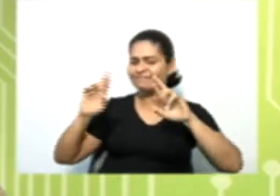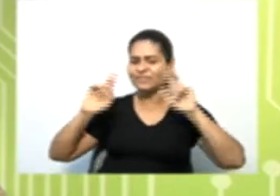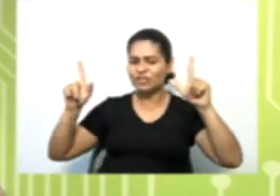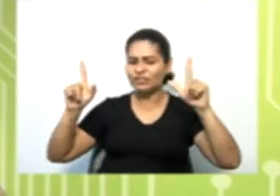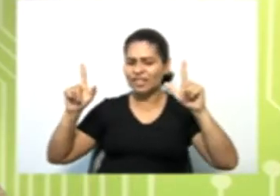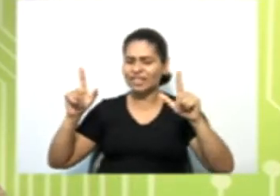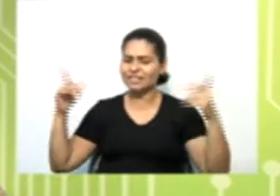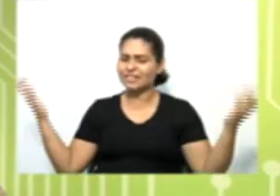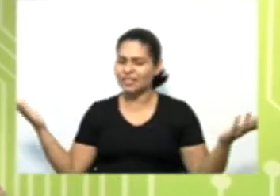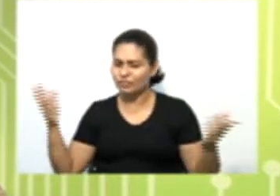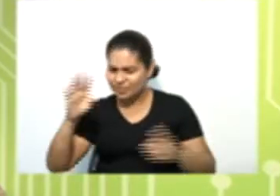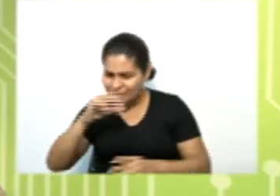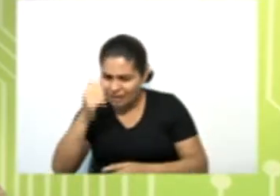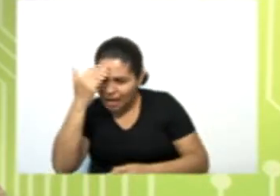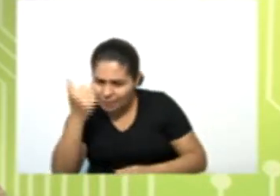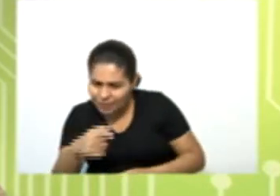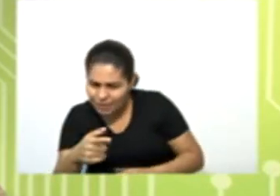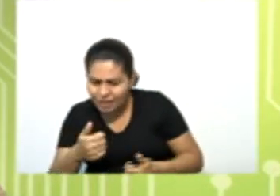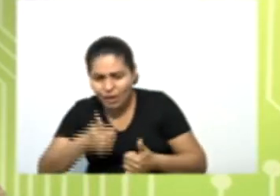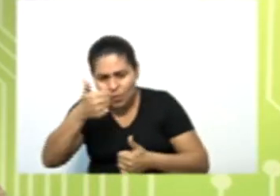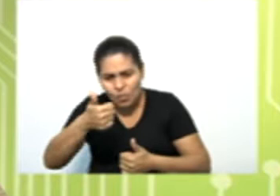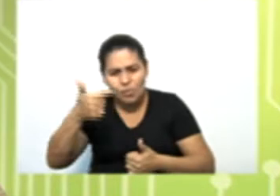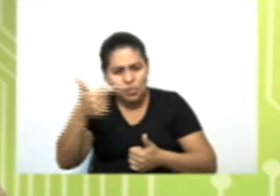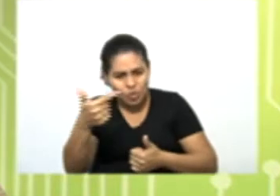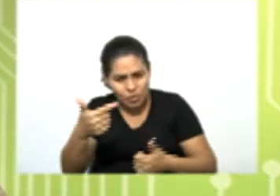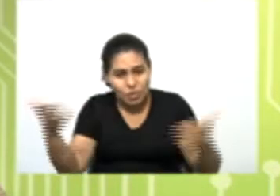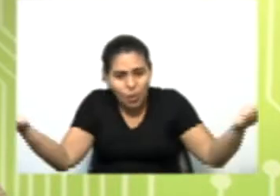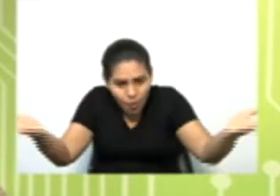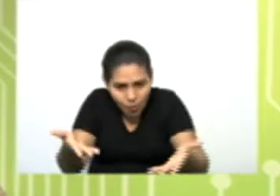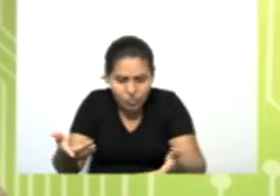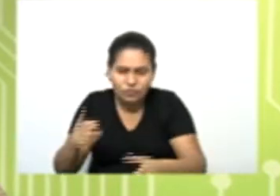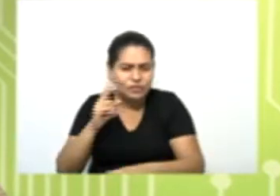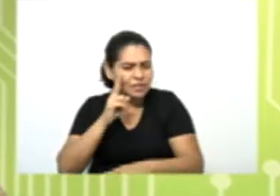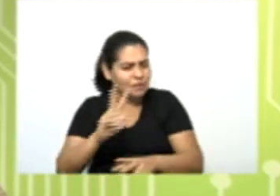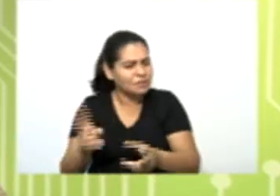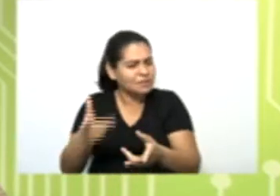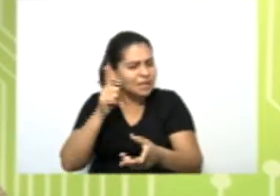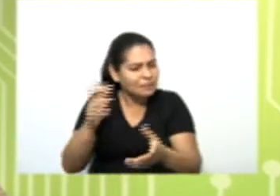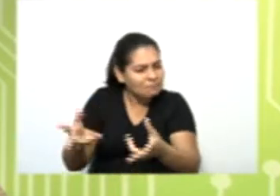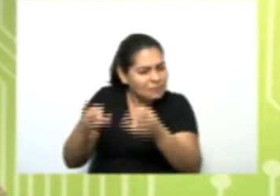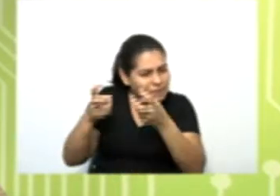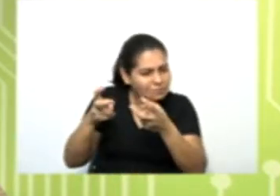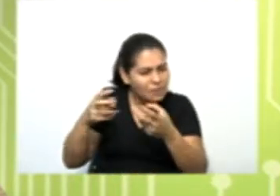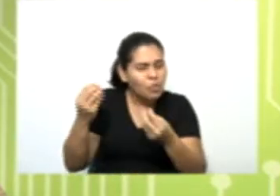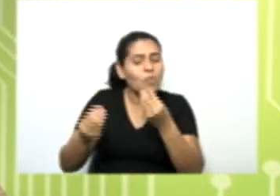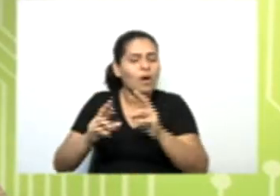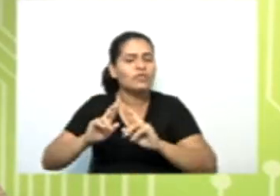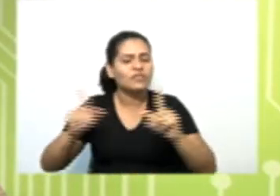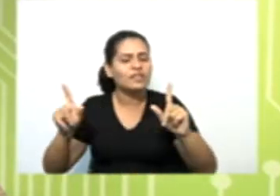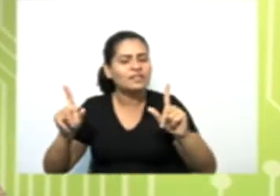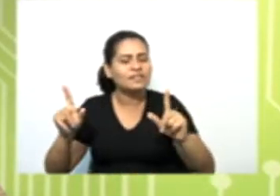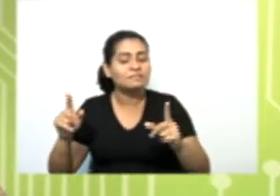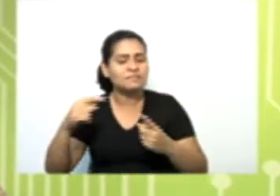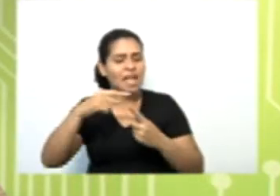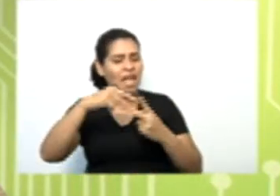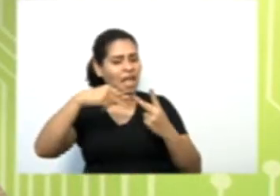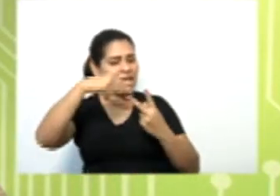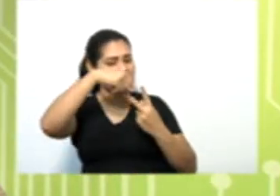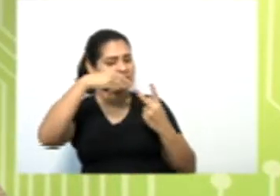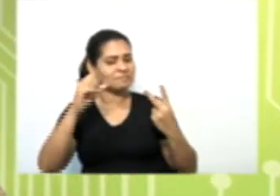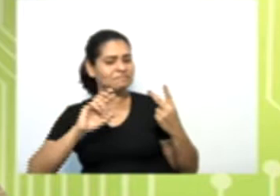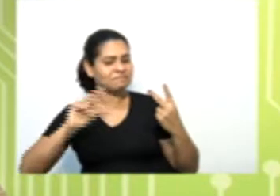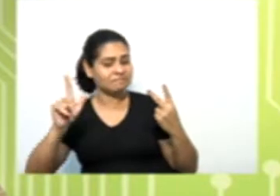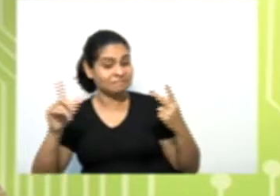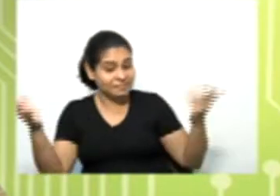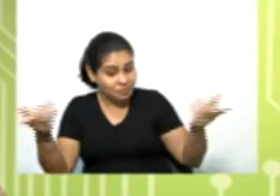desde os primeiros dias de apresentação? Aula 1, aula 2 e a aula de hoje. Vamos ver se você acerta? Então vamos lá, responde aí essas questões e já